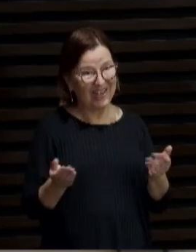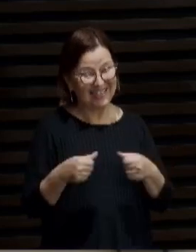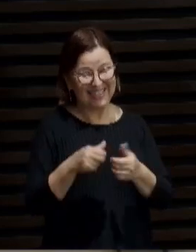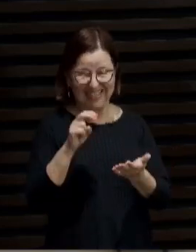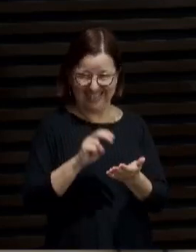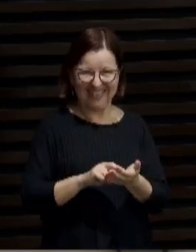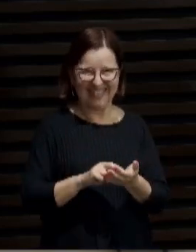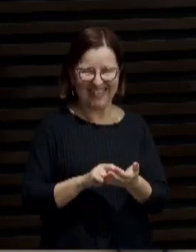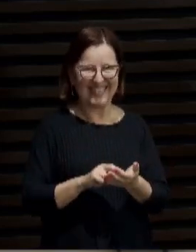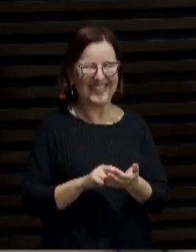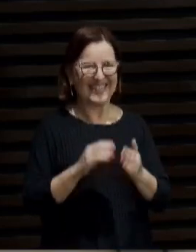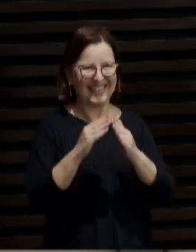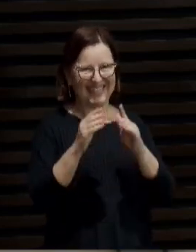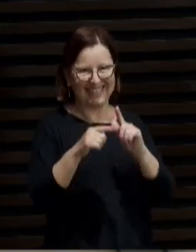igreja.